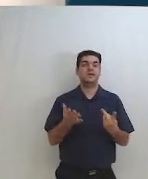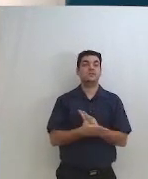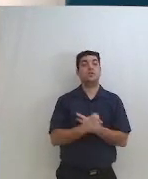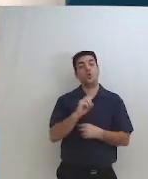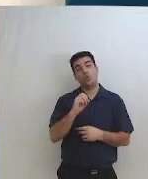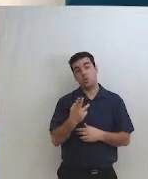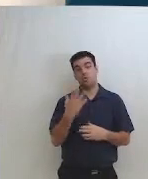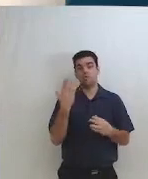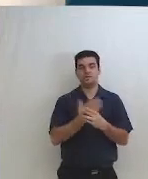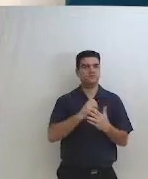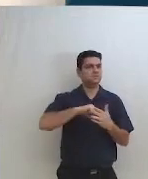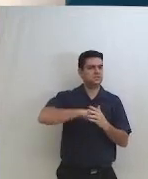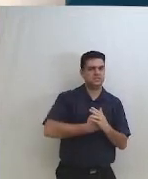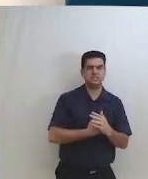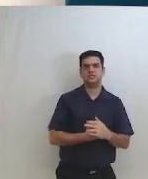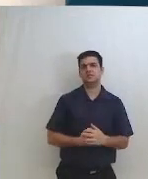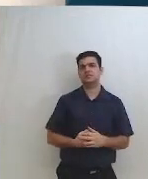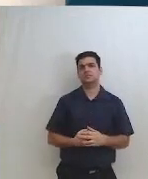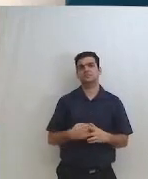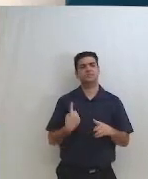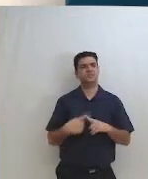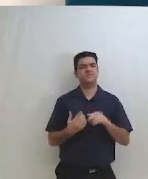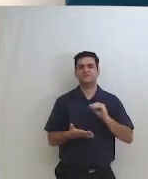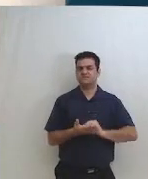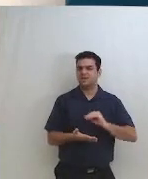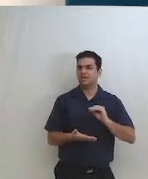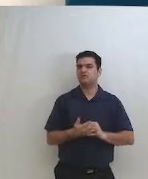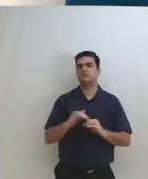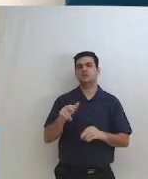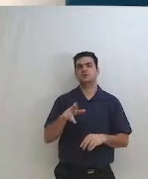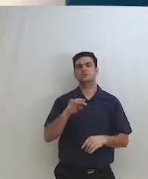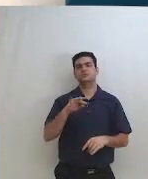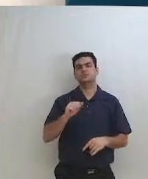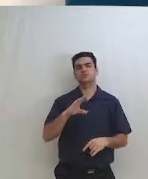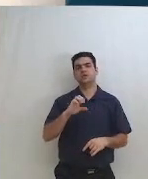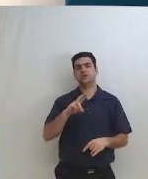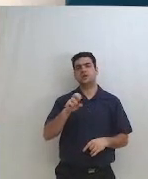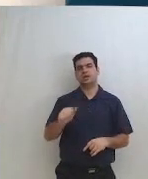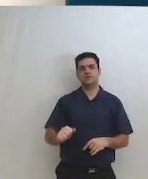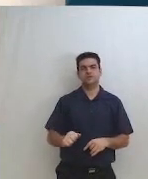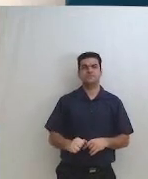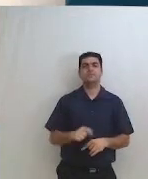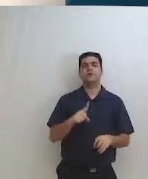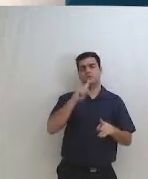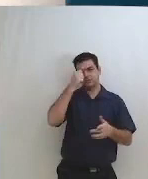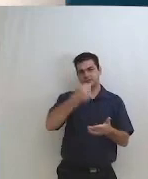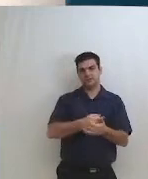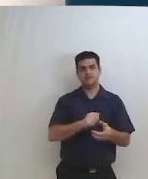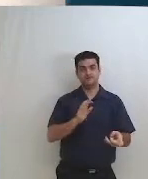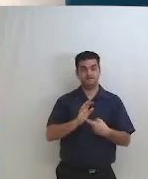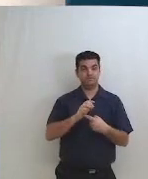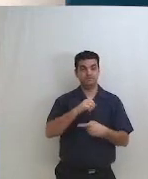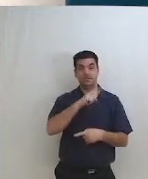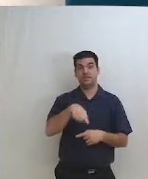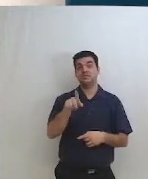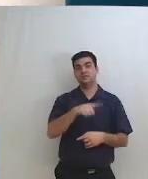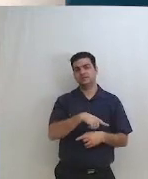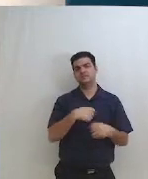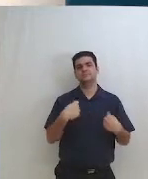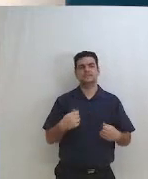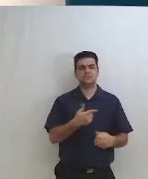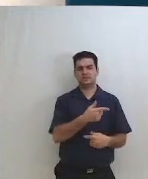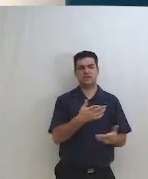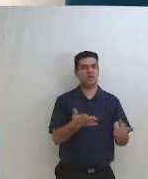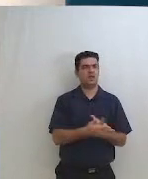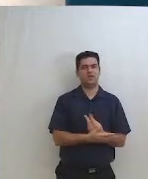a falta de justa causa ou mesmo a nulidade da decisão de pronúncia pela sua manifesta